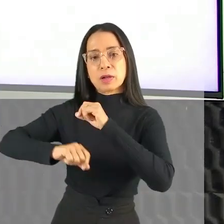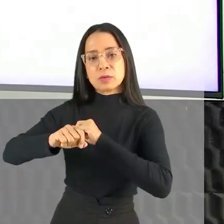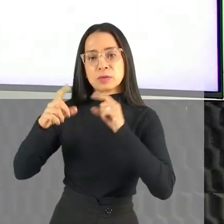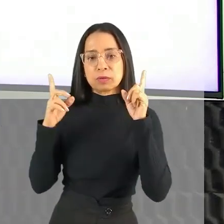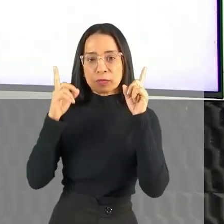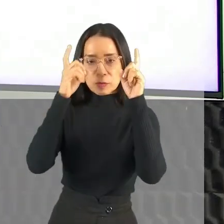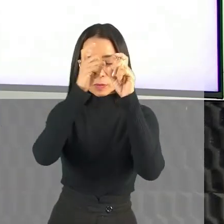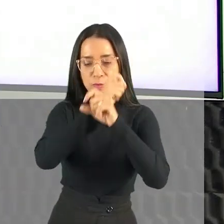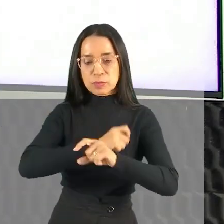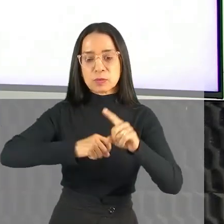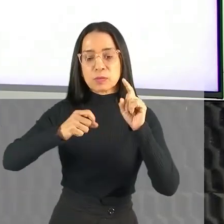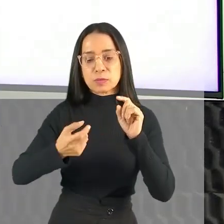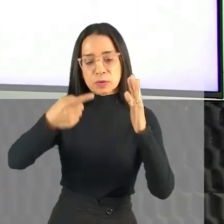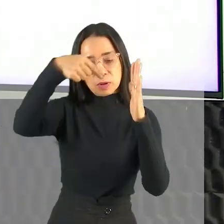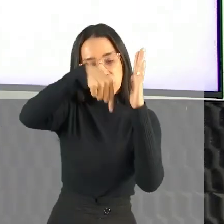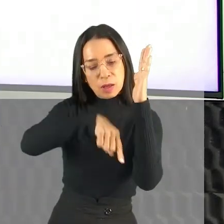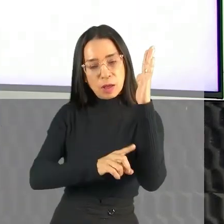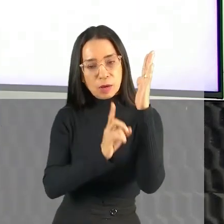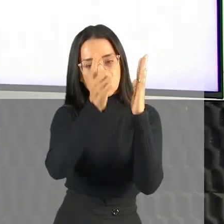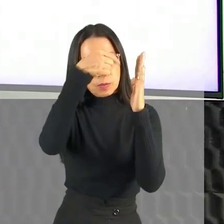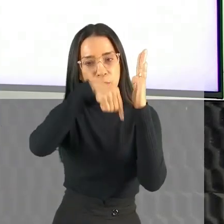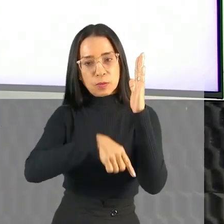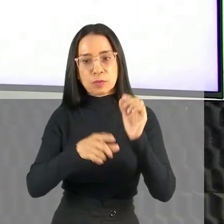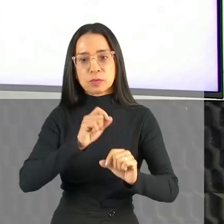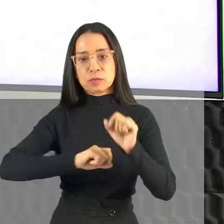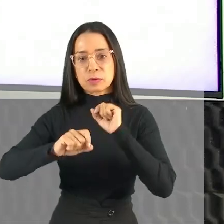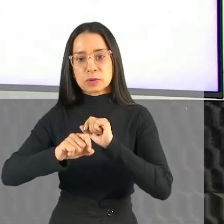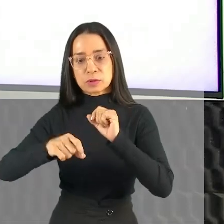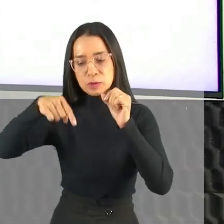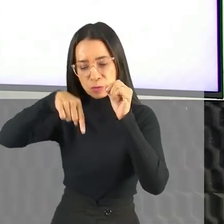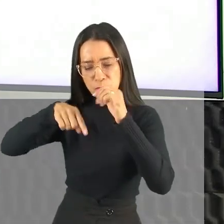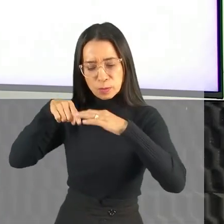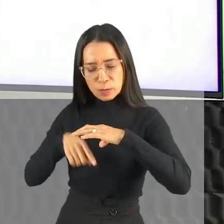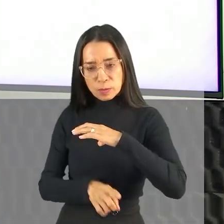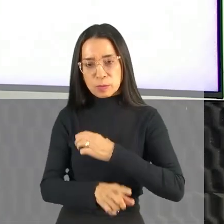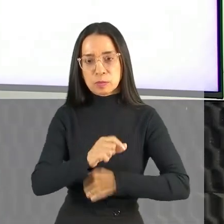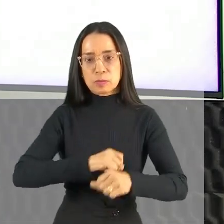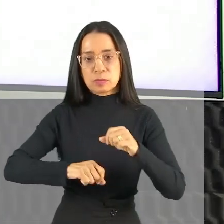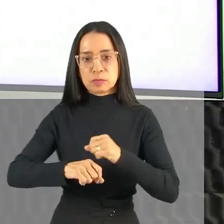e o nível de oxigênio dissolvido torna-se cada vez menor,